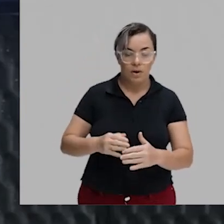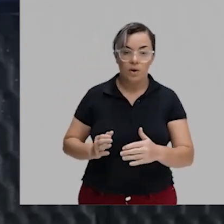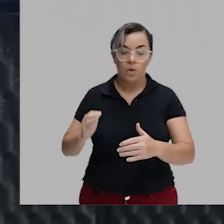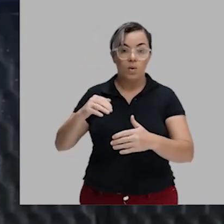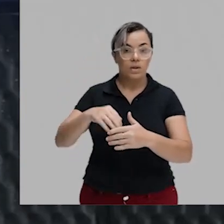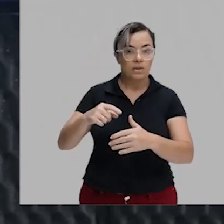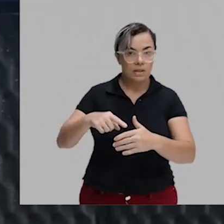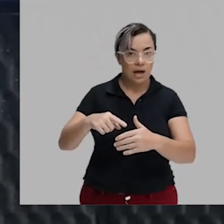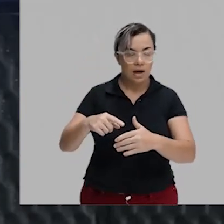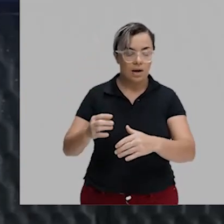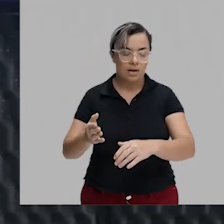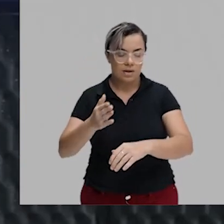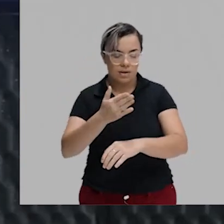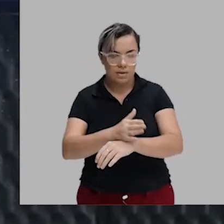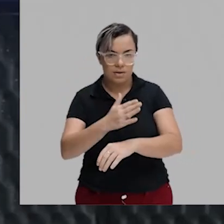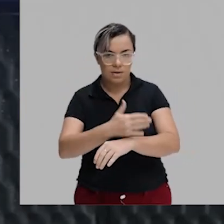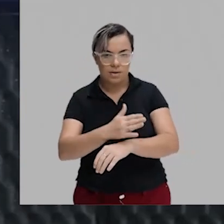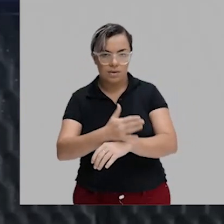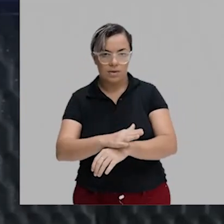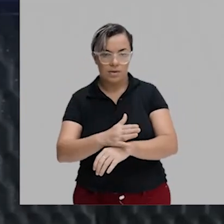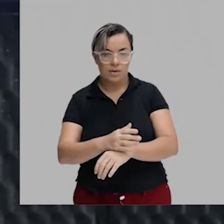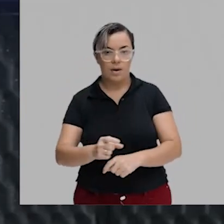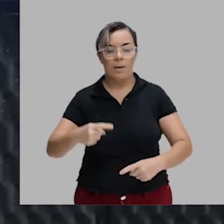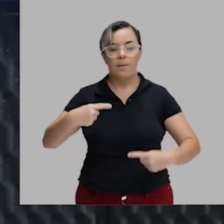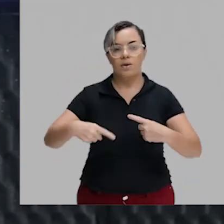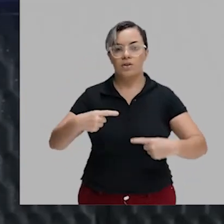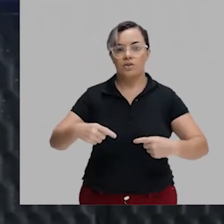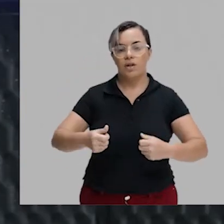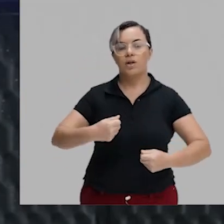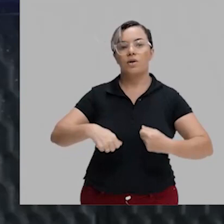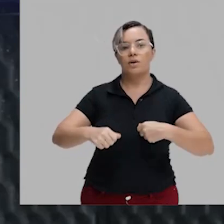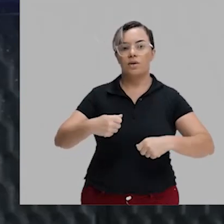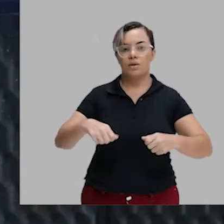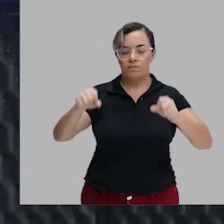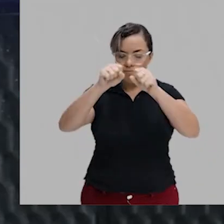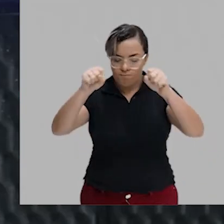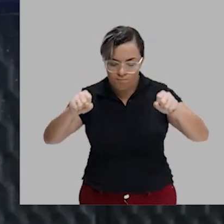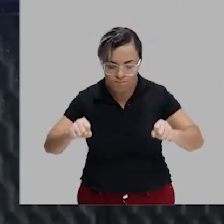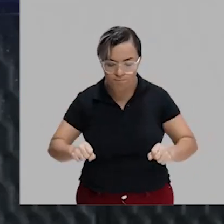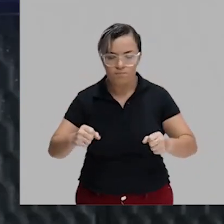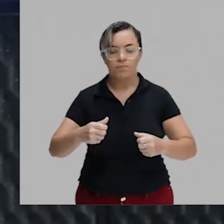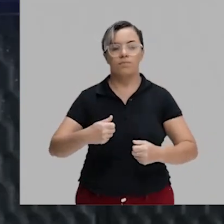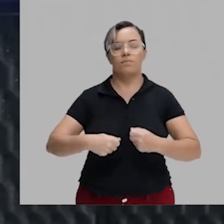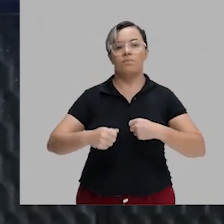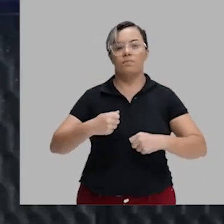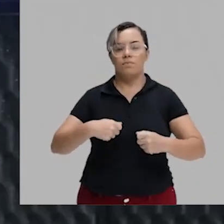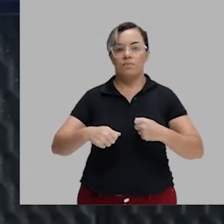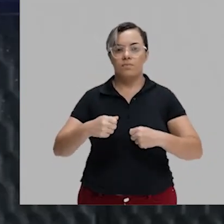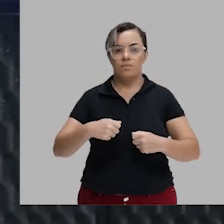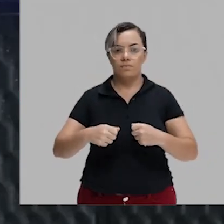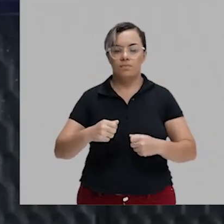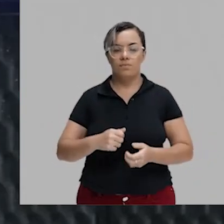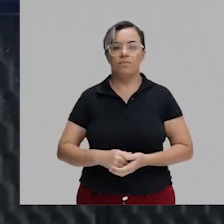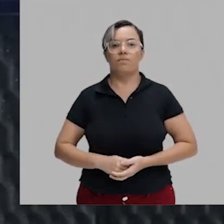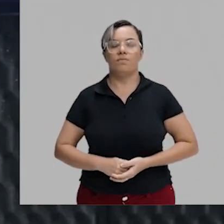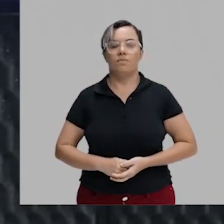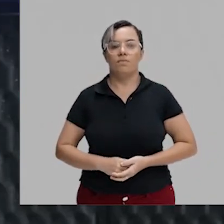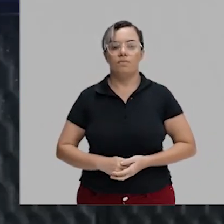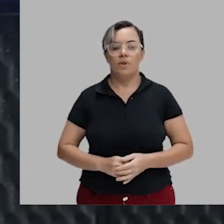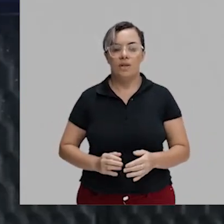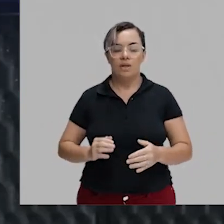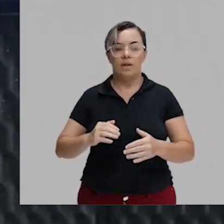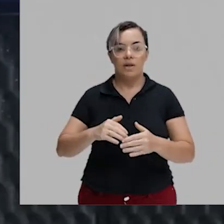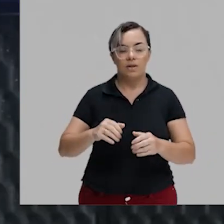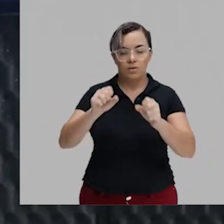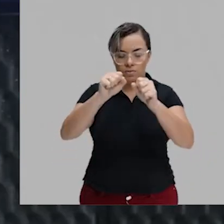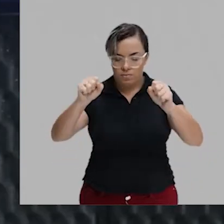essa política econômica mercantilista. E o mercantilismo, ele é estabelecido no momento em